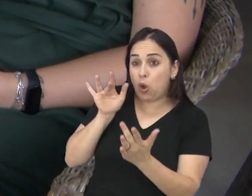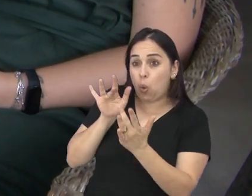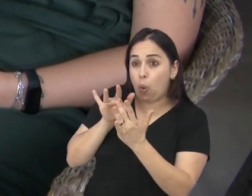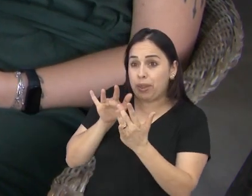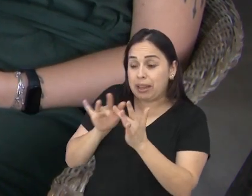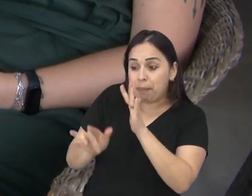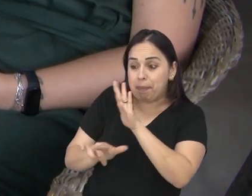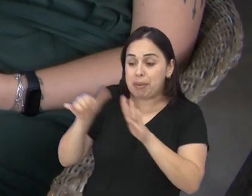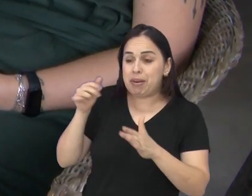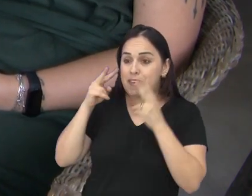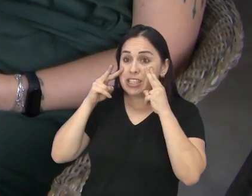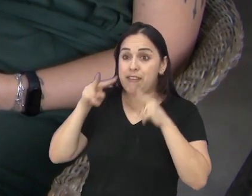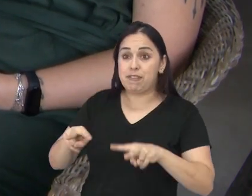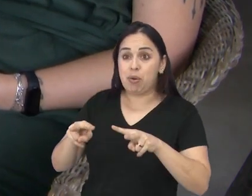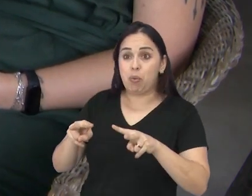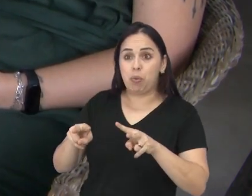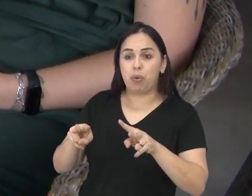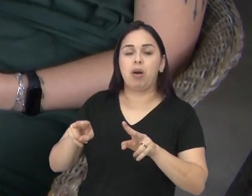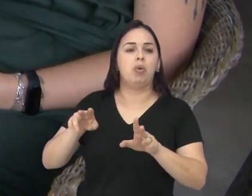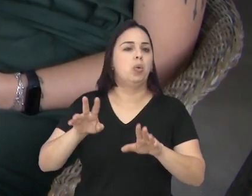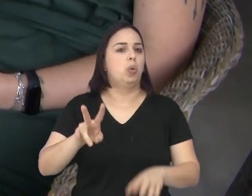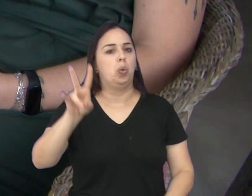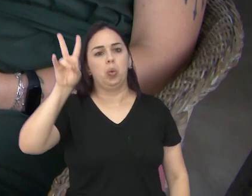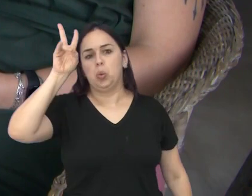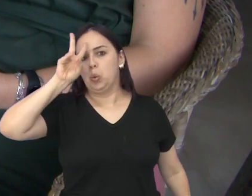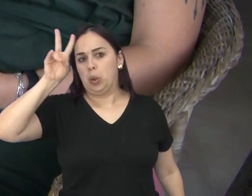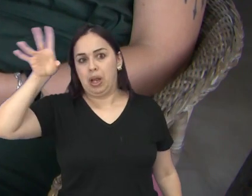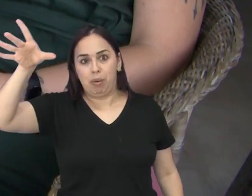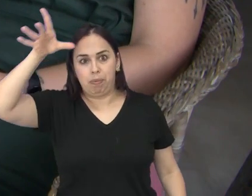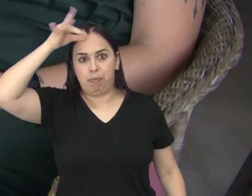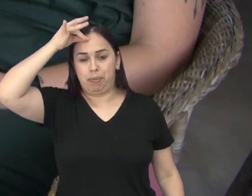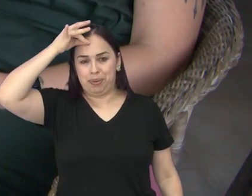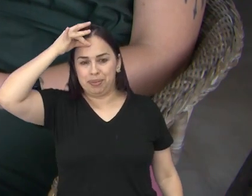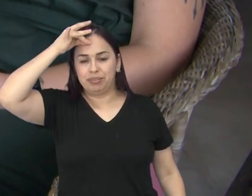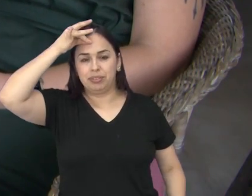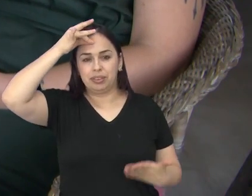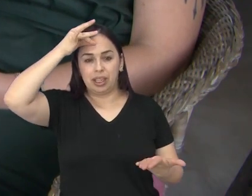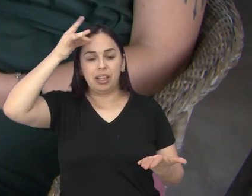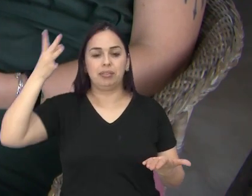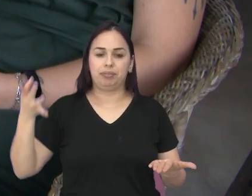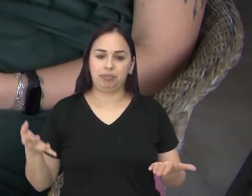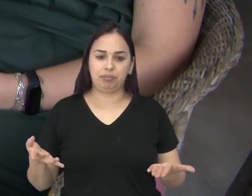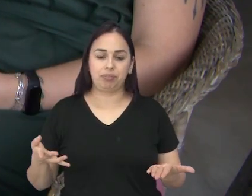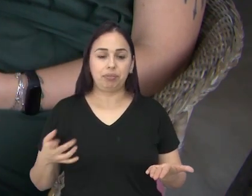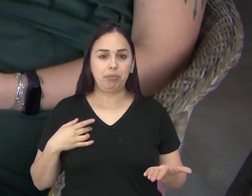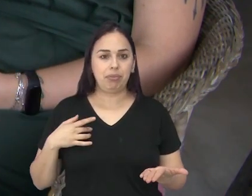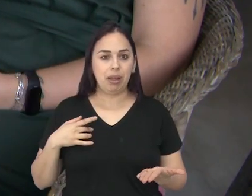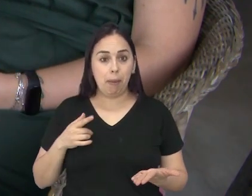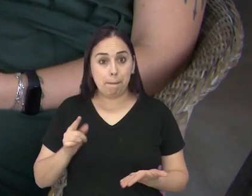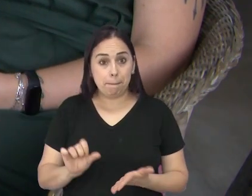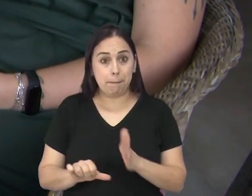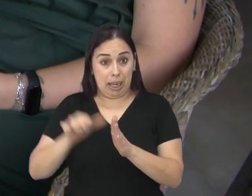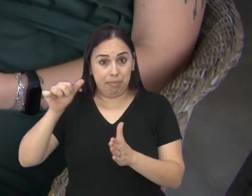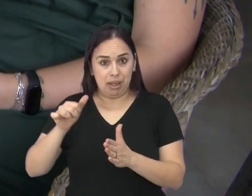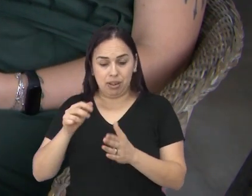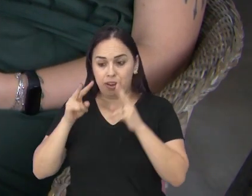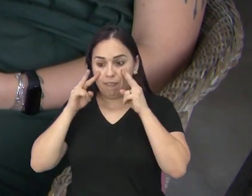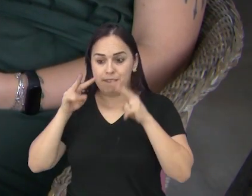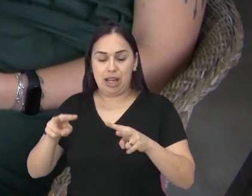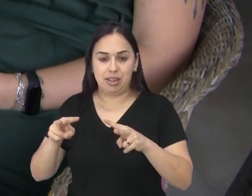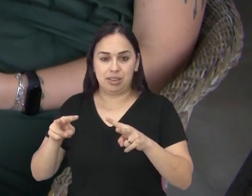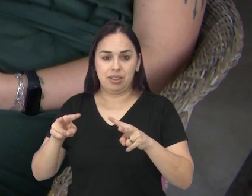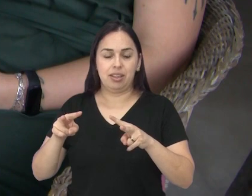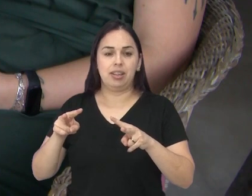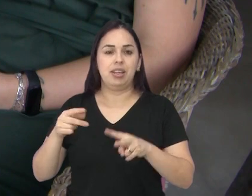Lembro muito bem. Eu lembro perfeitamente. Como que foi? Porque eu não conheço. O meu primeiro contato foi tentando